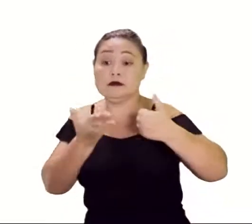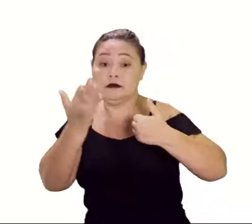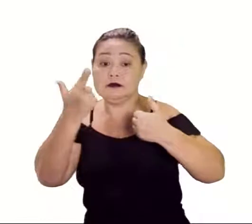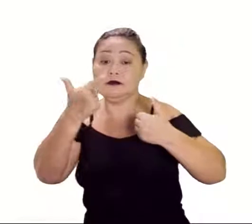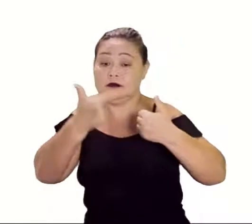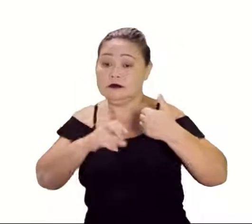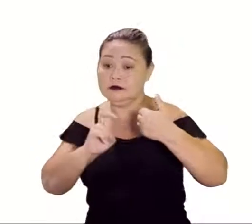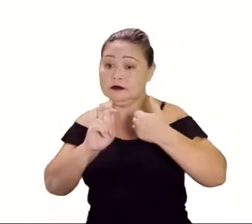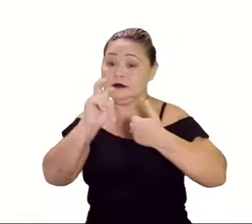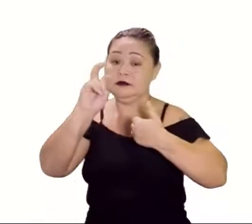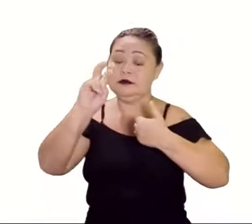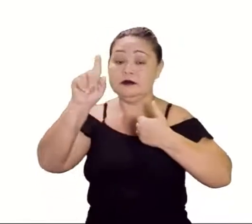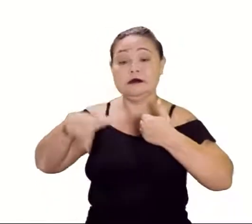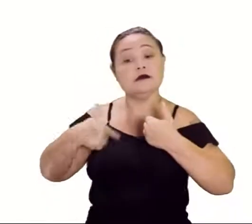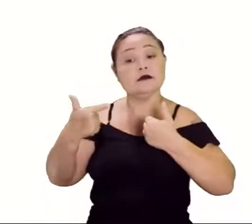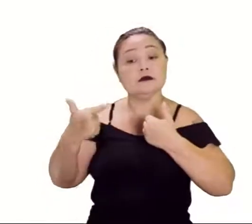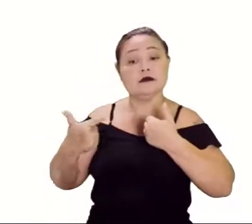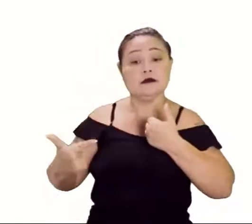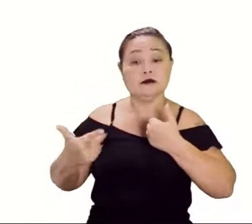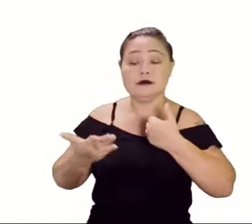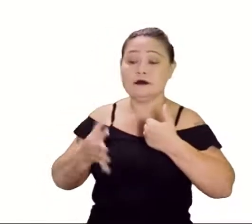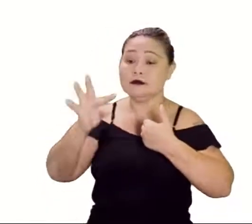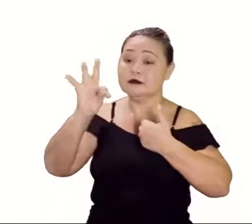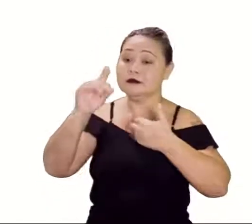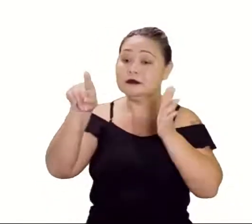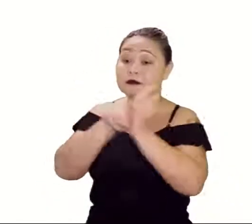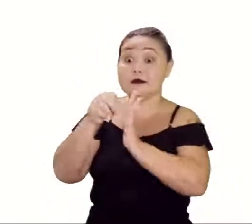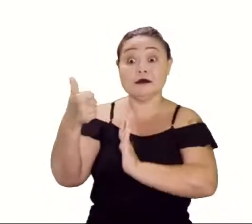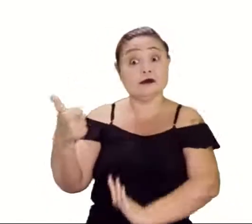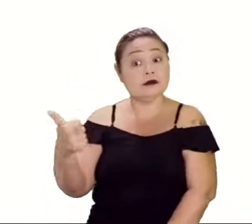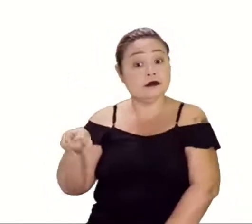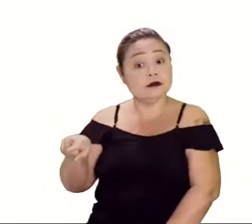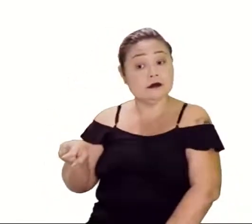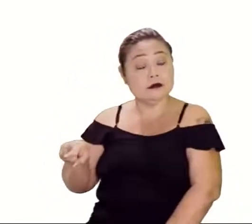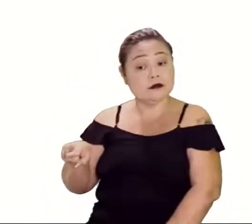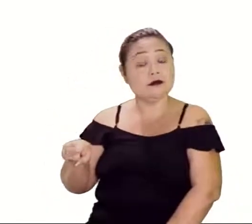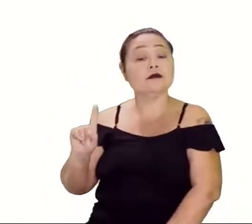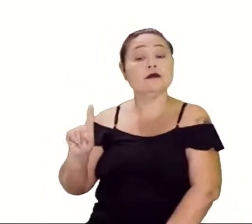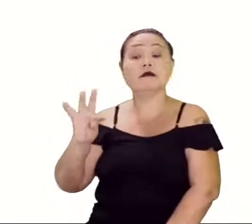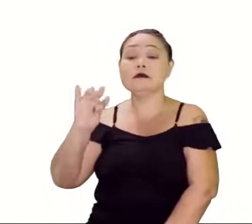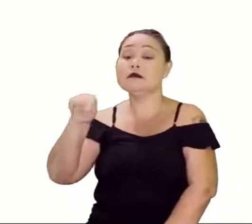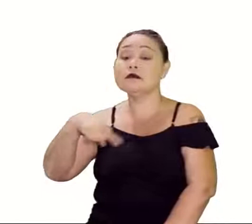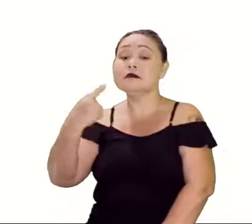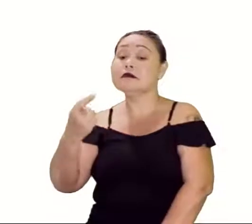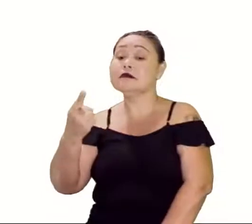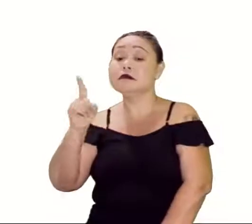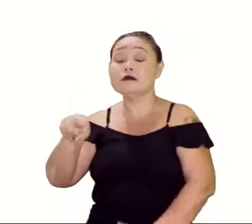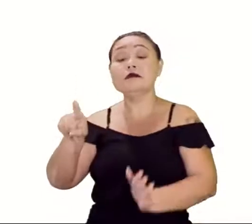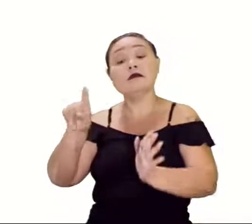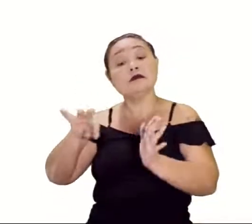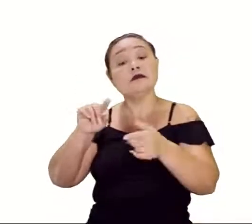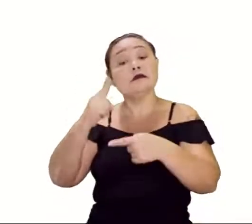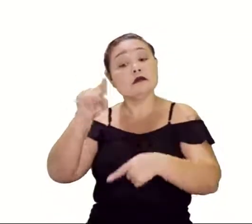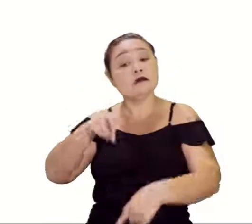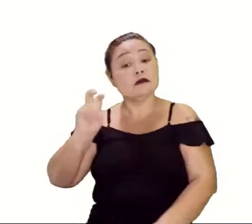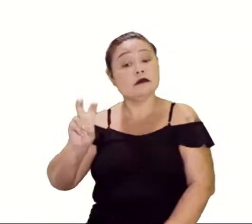onde 2 elevado a quinta é igual a 2 elevado a t menos 1. Então t menos 1 é igual a 5. T menos 1 é igual a 5, porque a gente corta